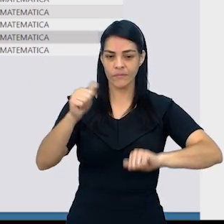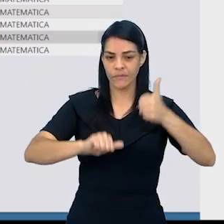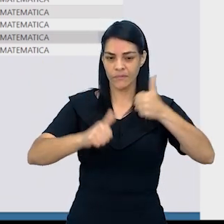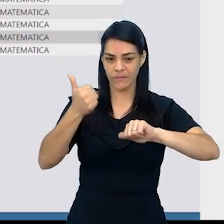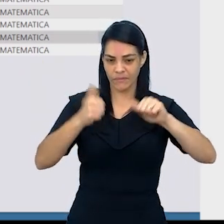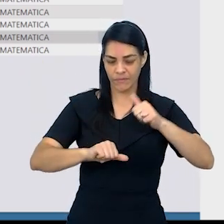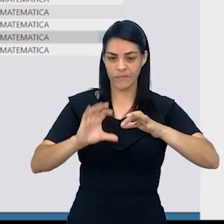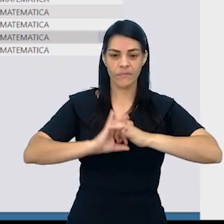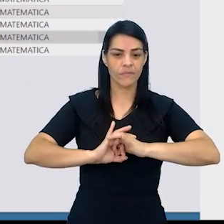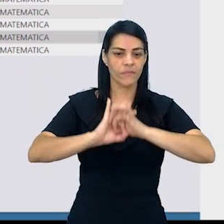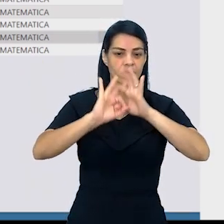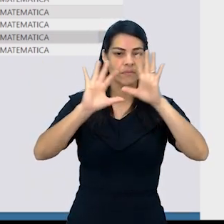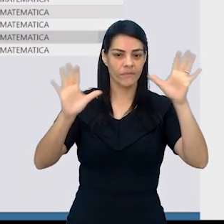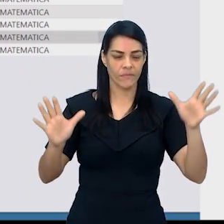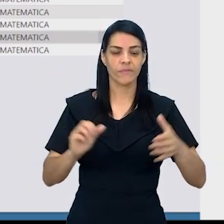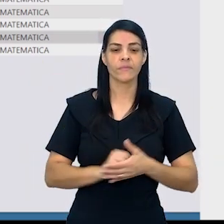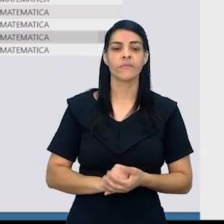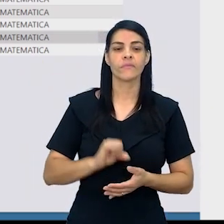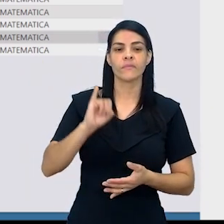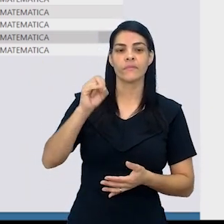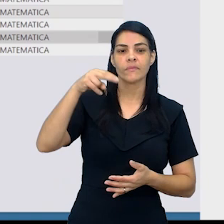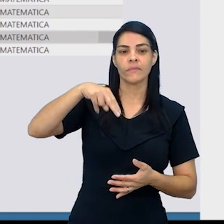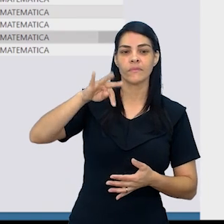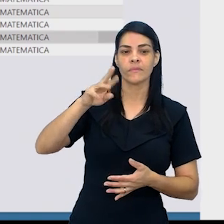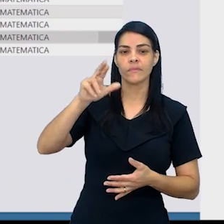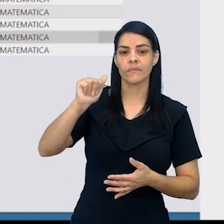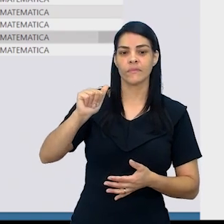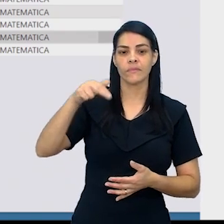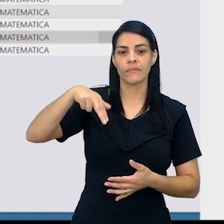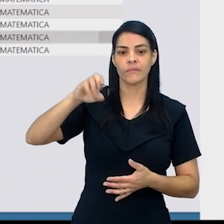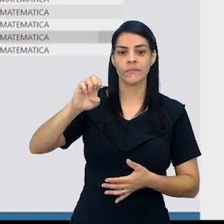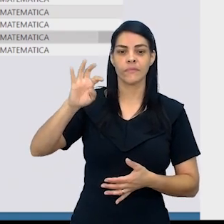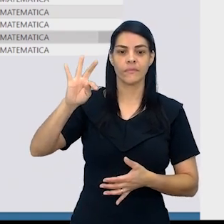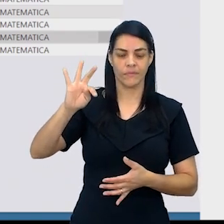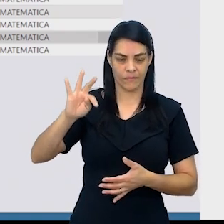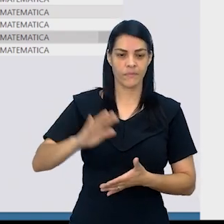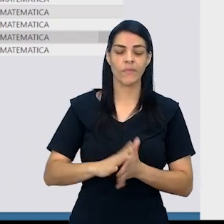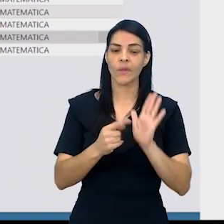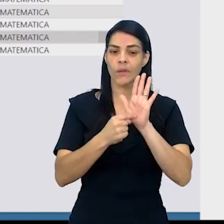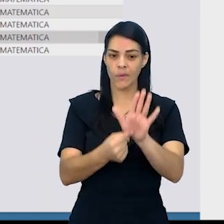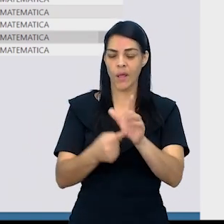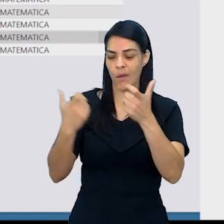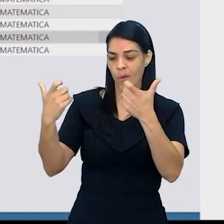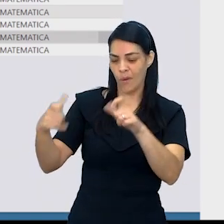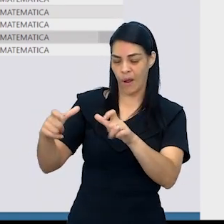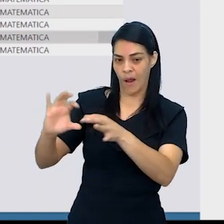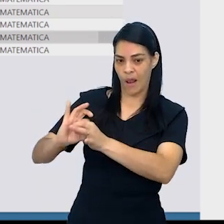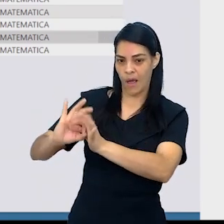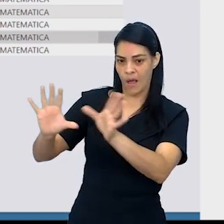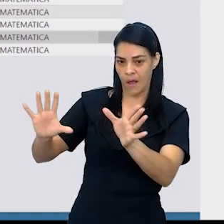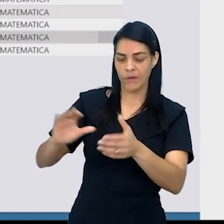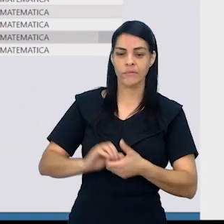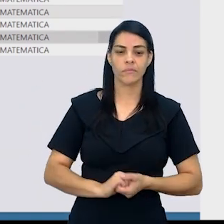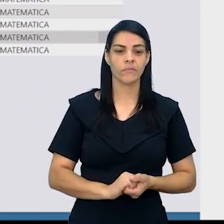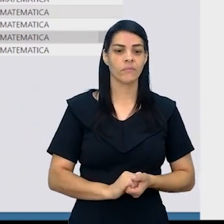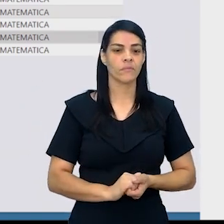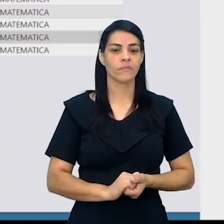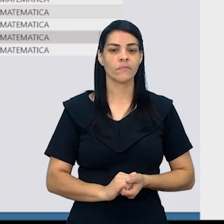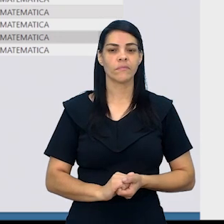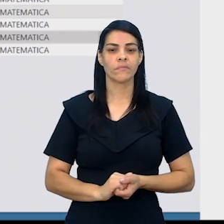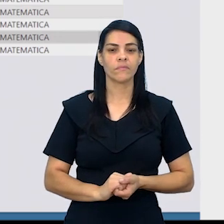estão disponíveis na intranet vou mostrar para vocês aonde elas estão disponíveis e vou pegar aí Alguns